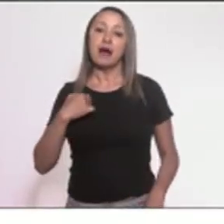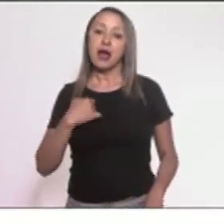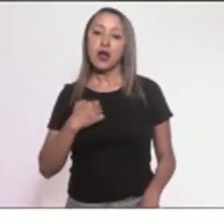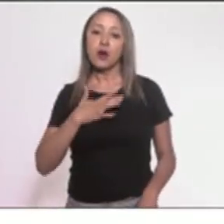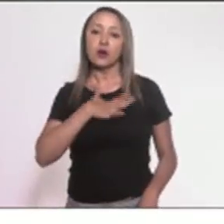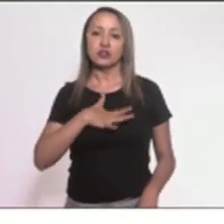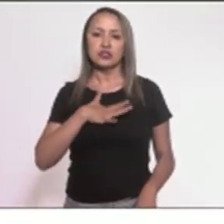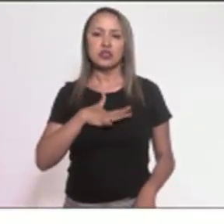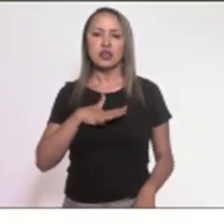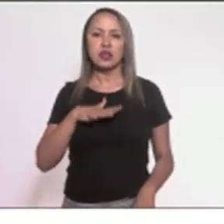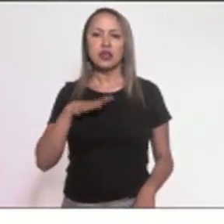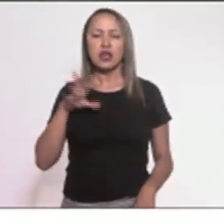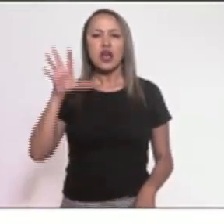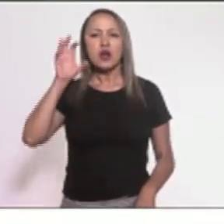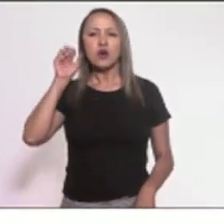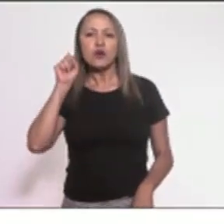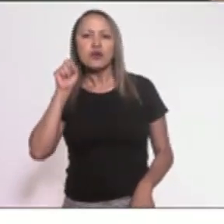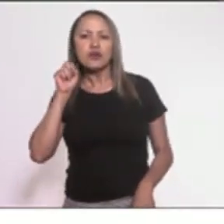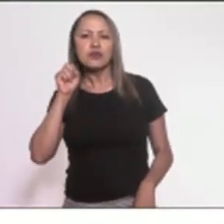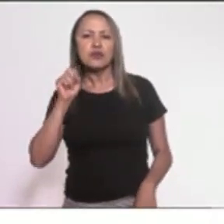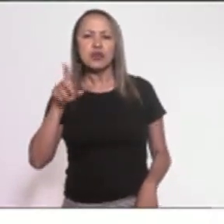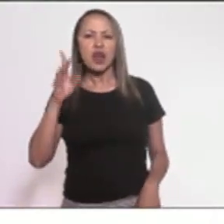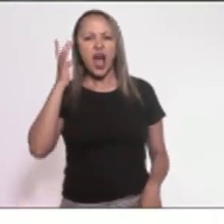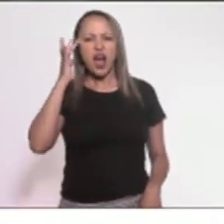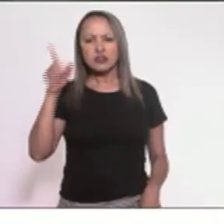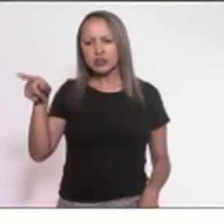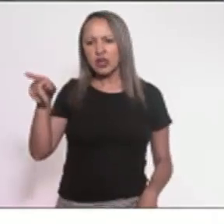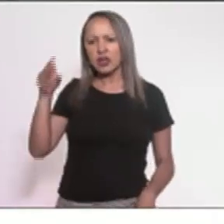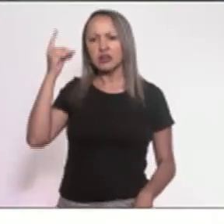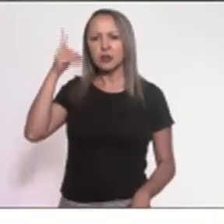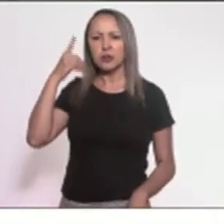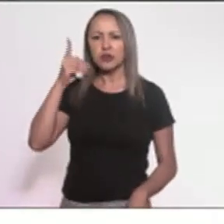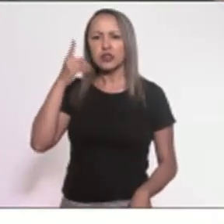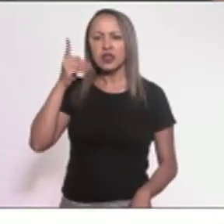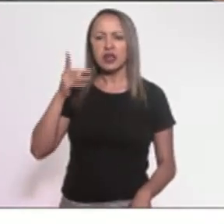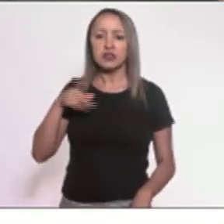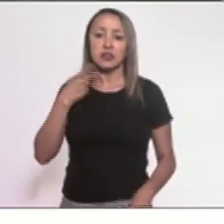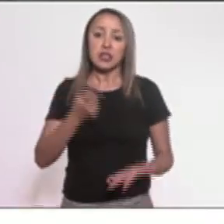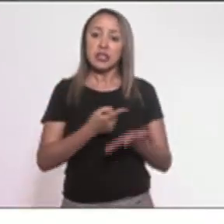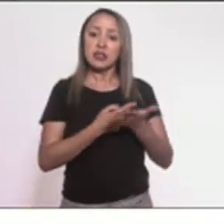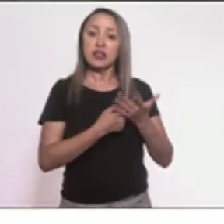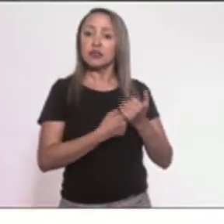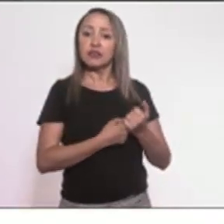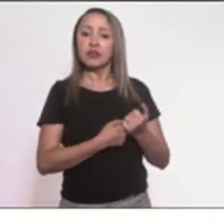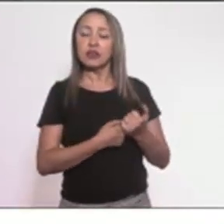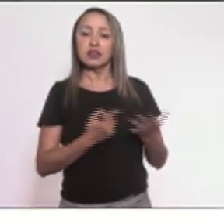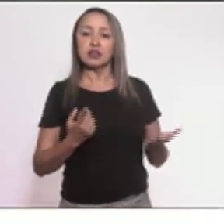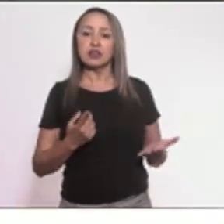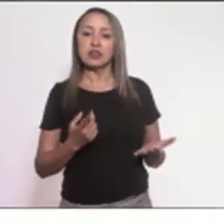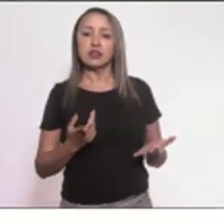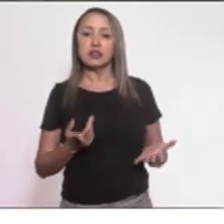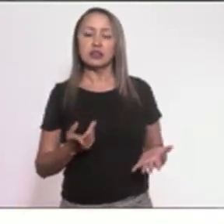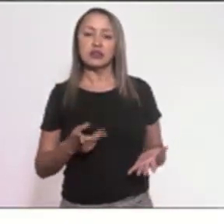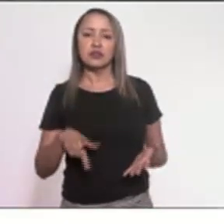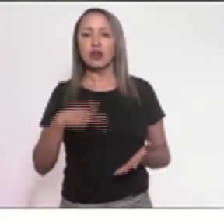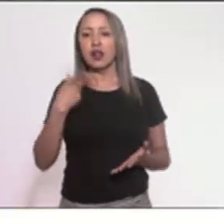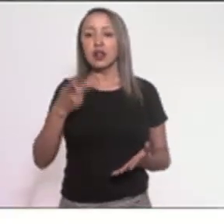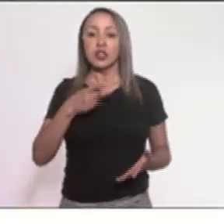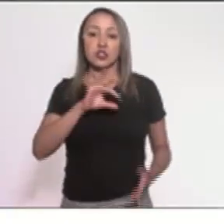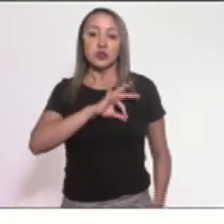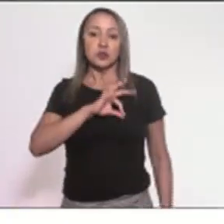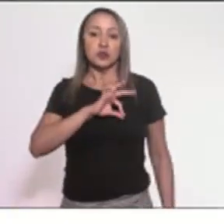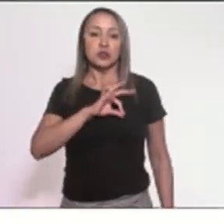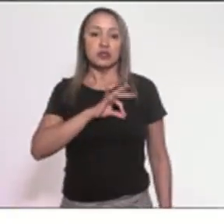eu escutei aqui um deputado, acho que foi ele, ó, que fez toda uma defesa que esses policiais